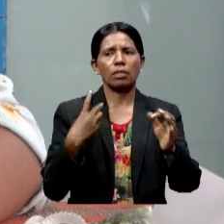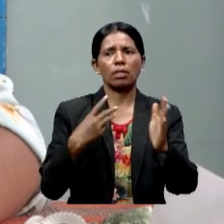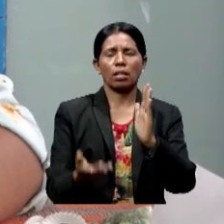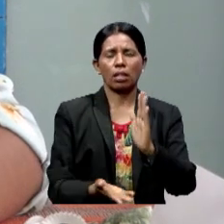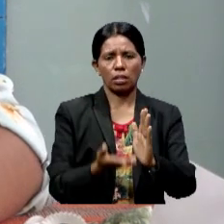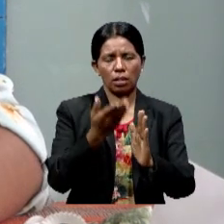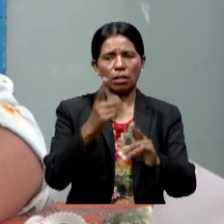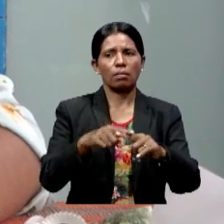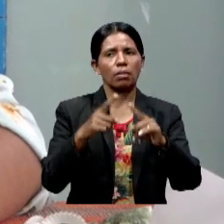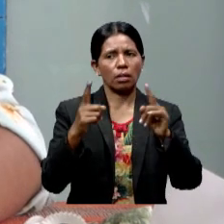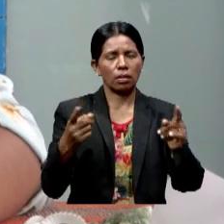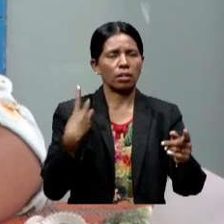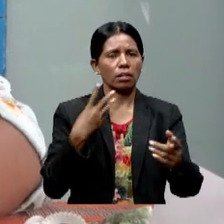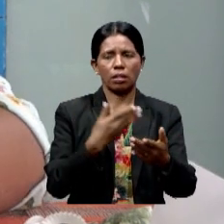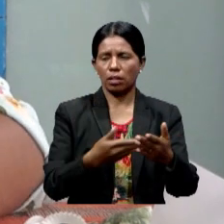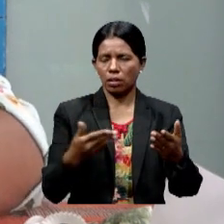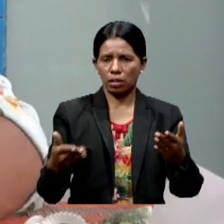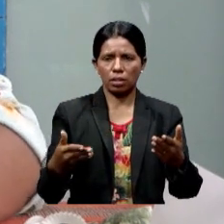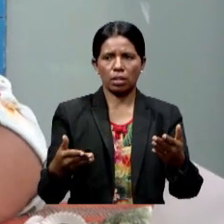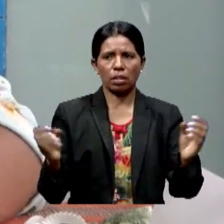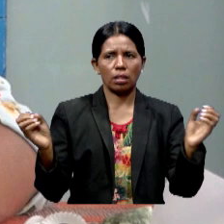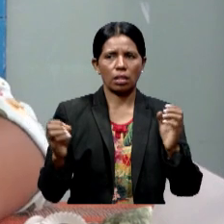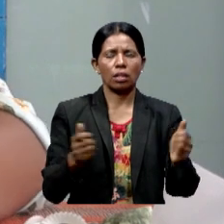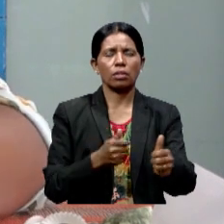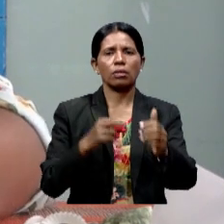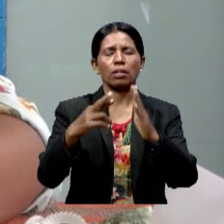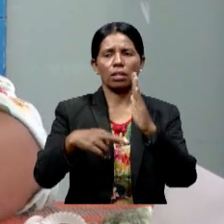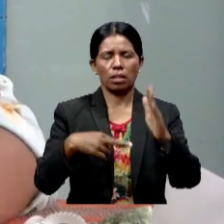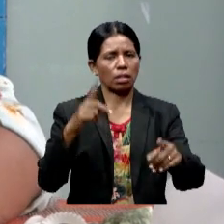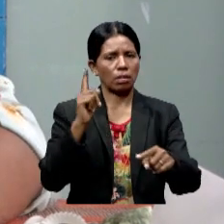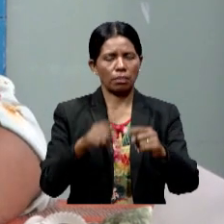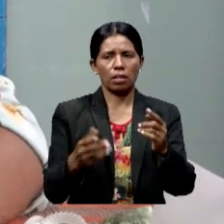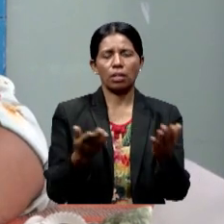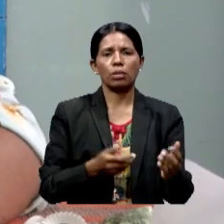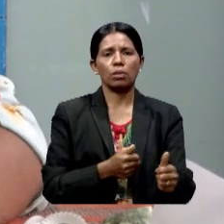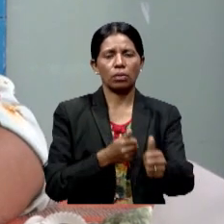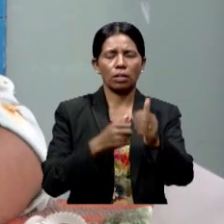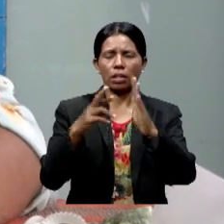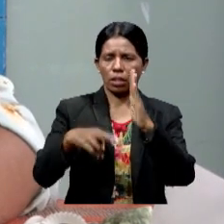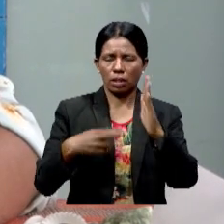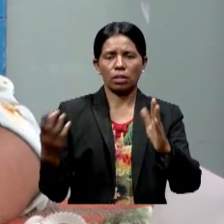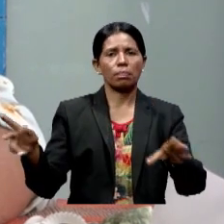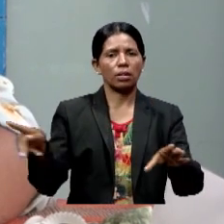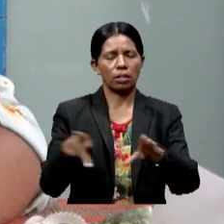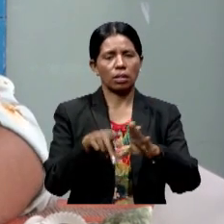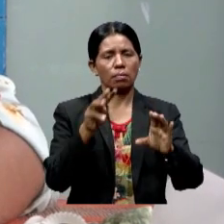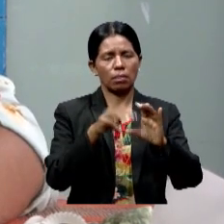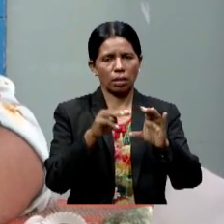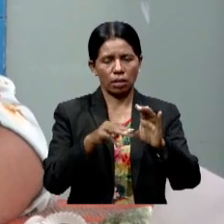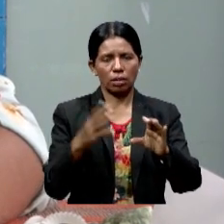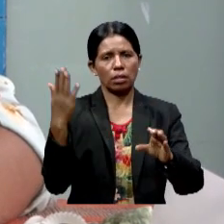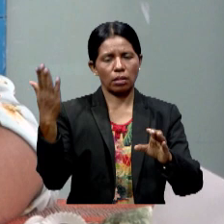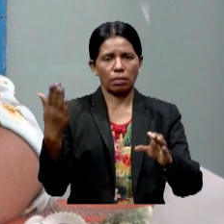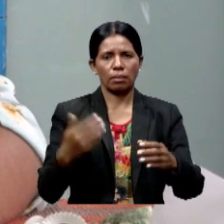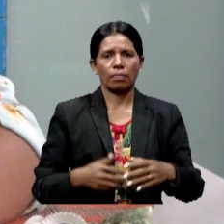produção mai be produto itania la memenuhi kriteria kala bele preenche requisito sira atu la parte ya mercado regional sira ne be mai